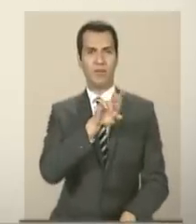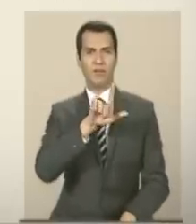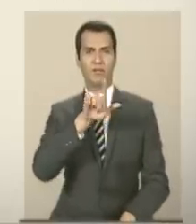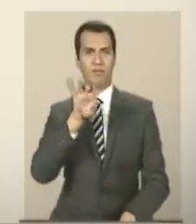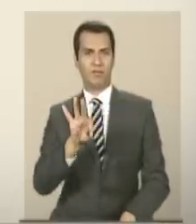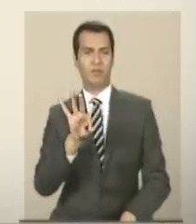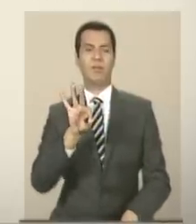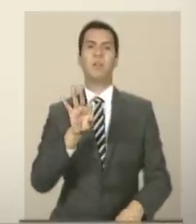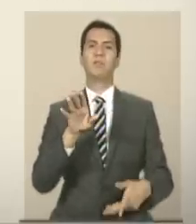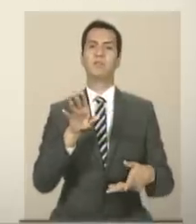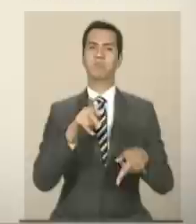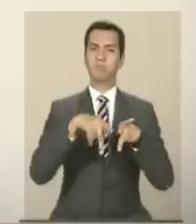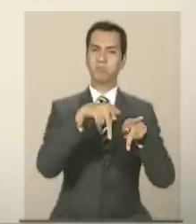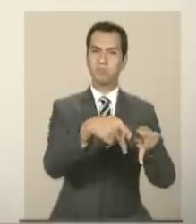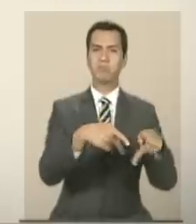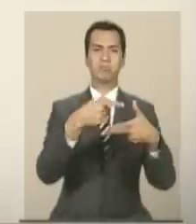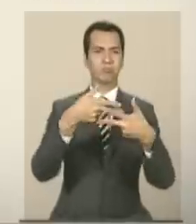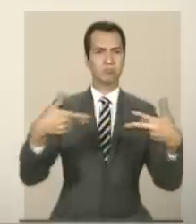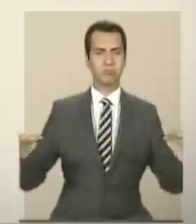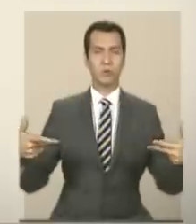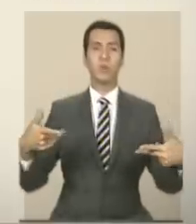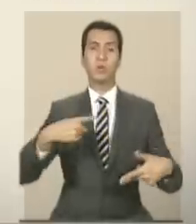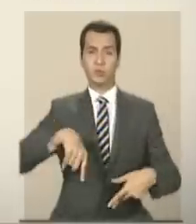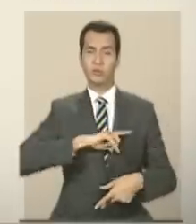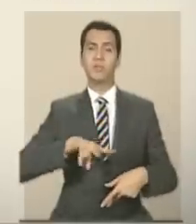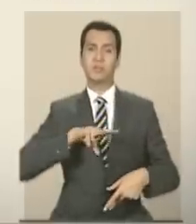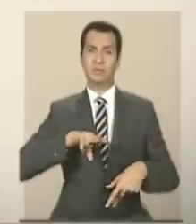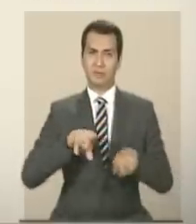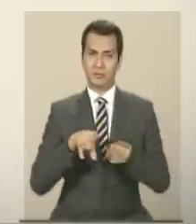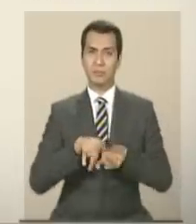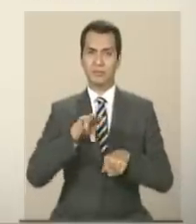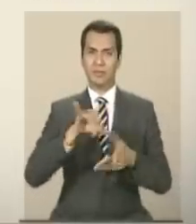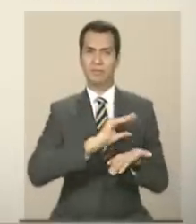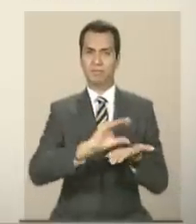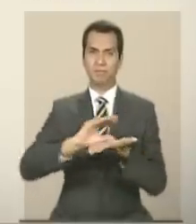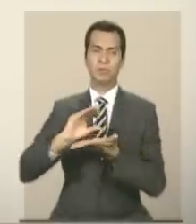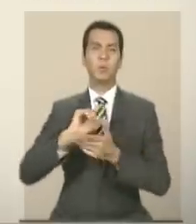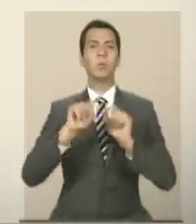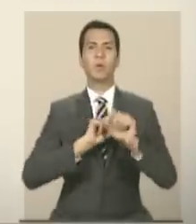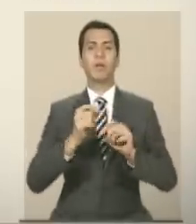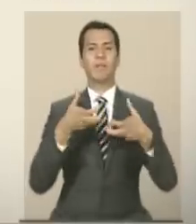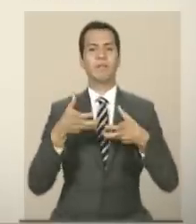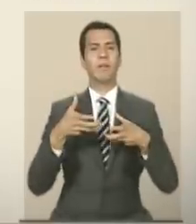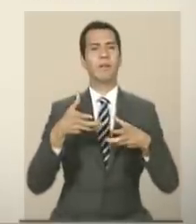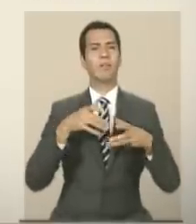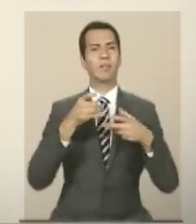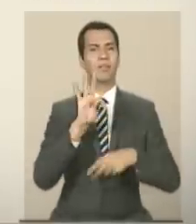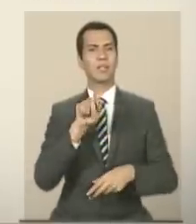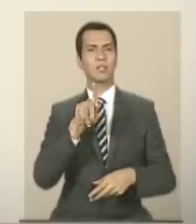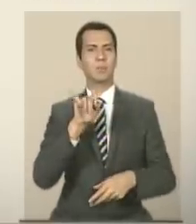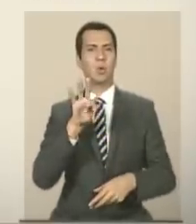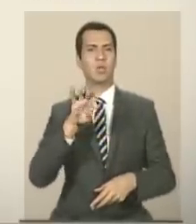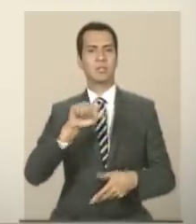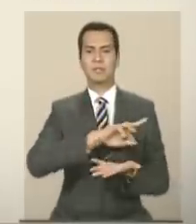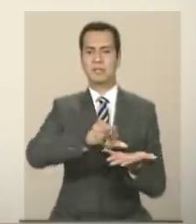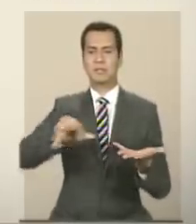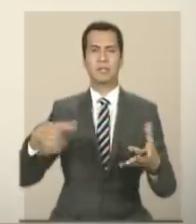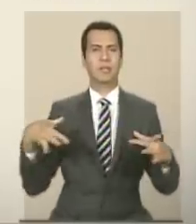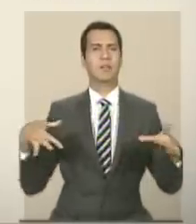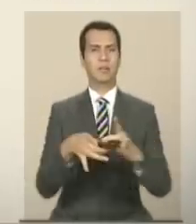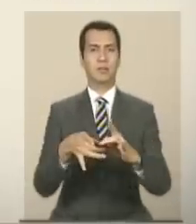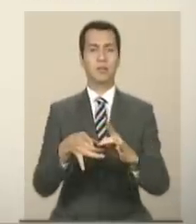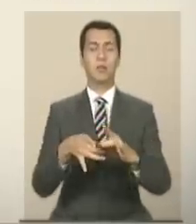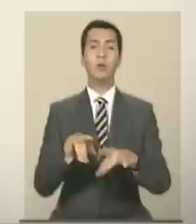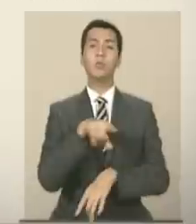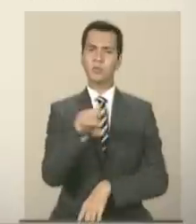na integração desses vários tipos de transporte. As cidades brasileiras, Luciano, cresceram muito. Como você